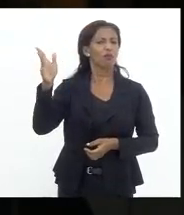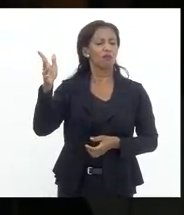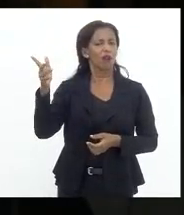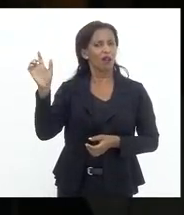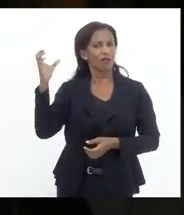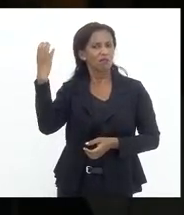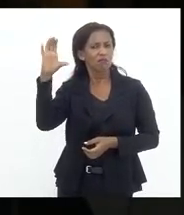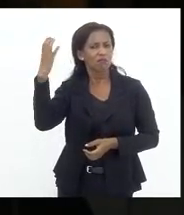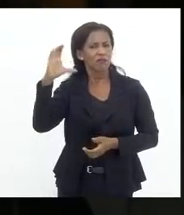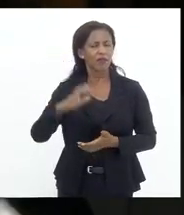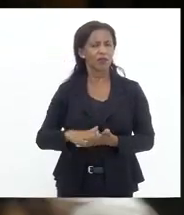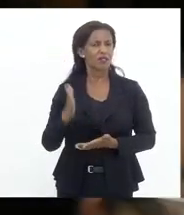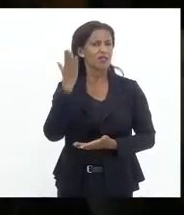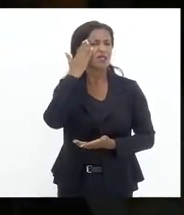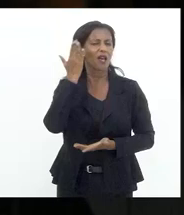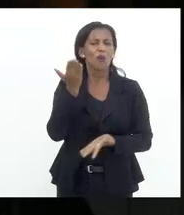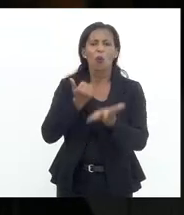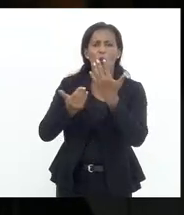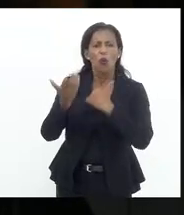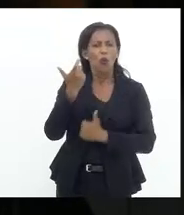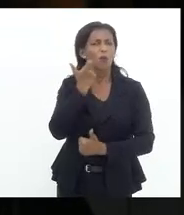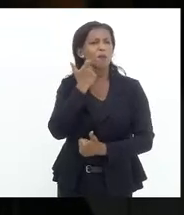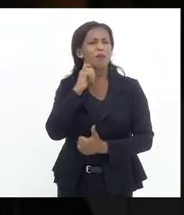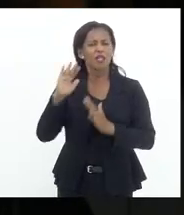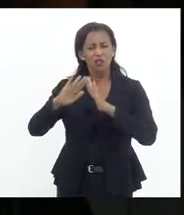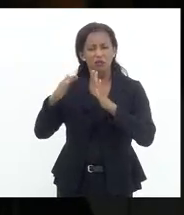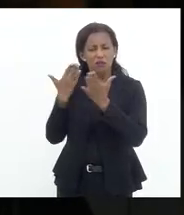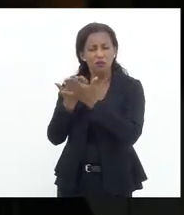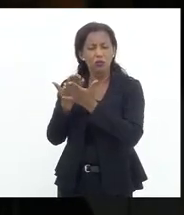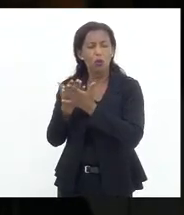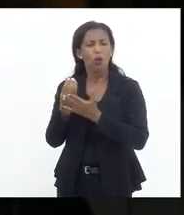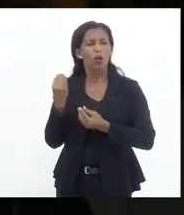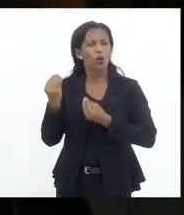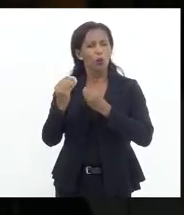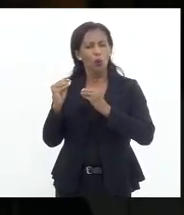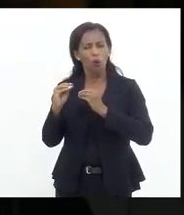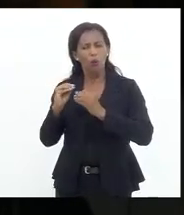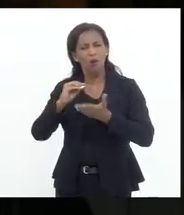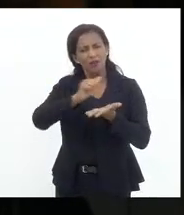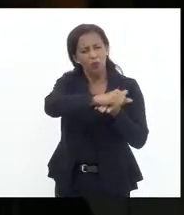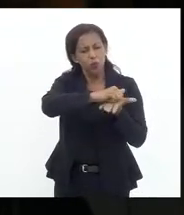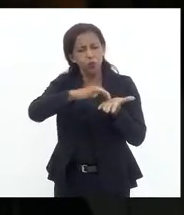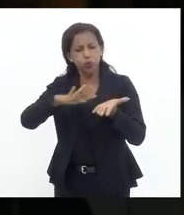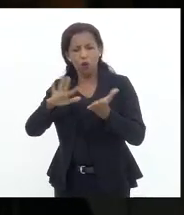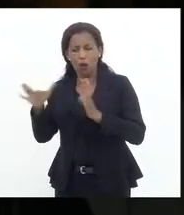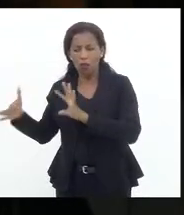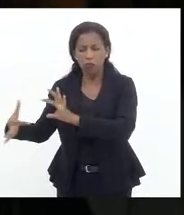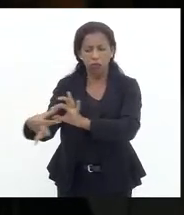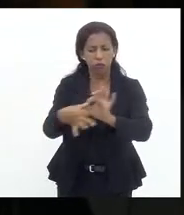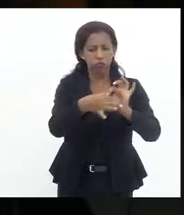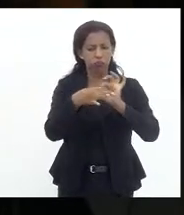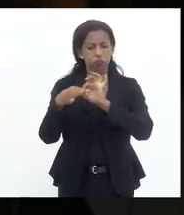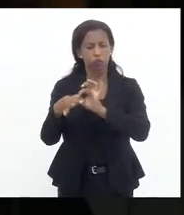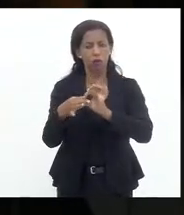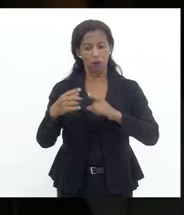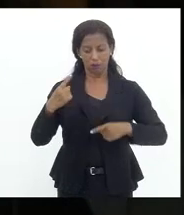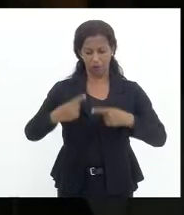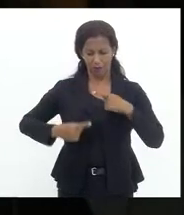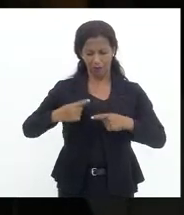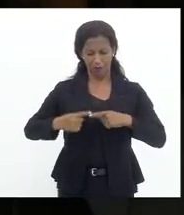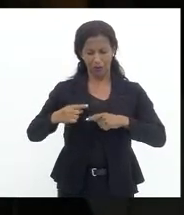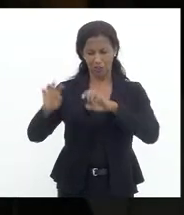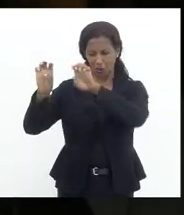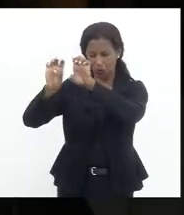petropolitano. Como é importante, né, reunir esse conjunto de atividades numa política estruturante